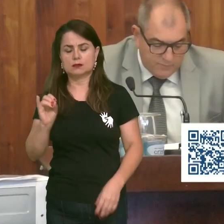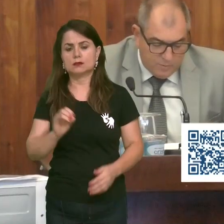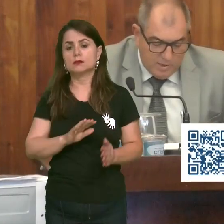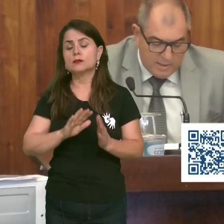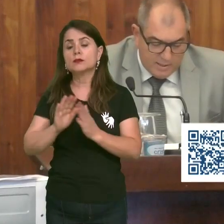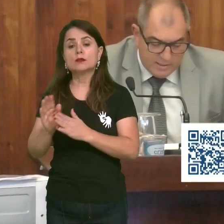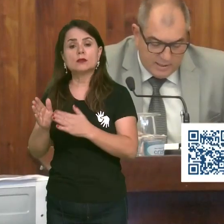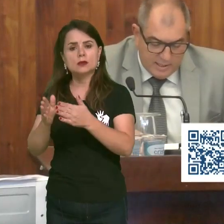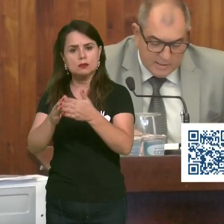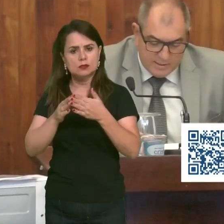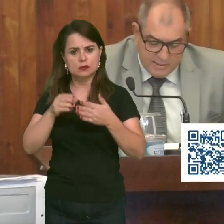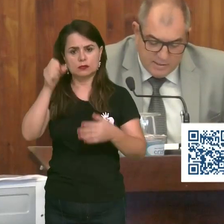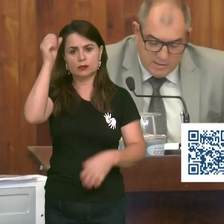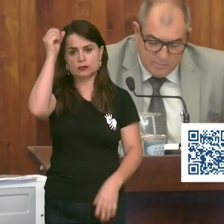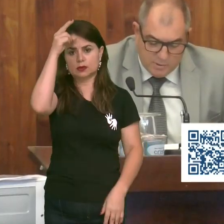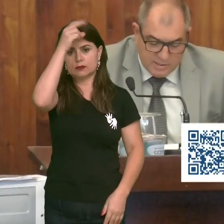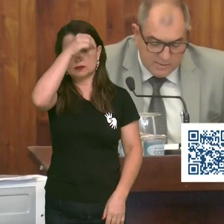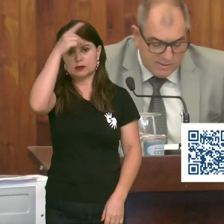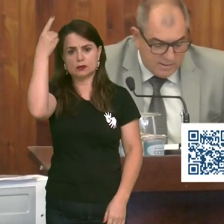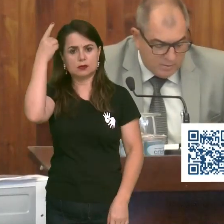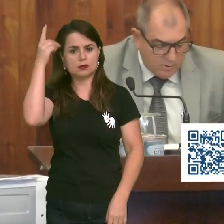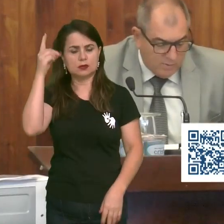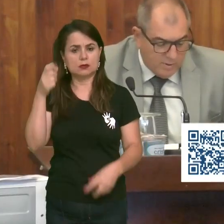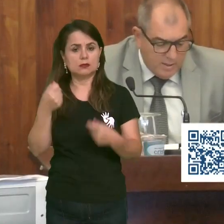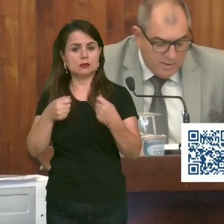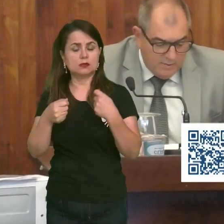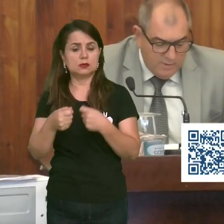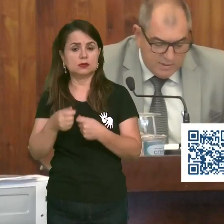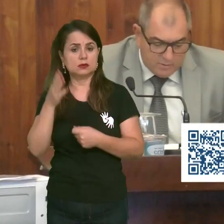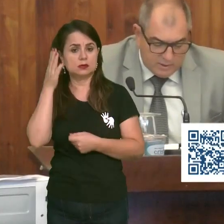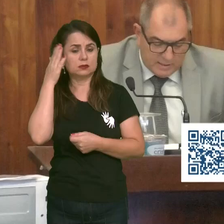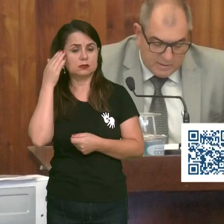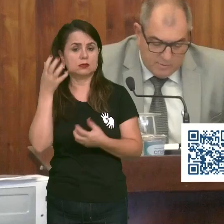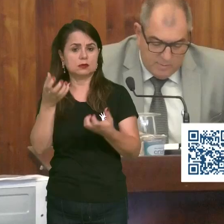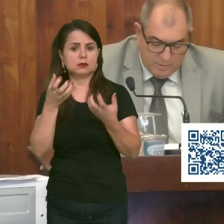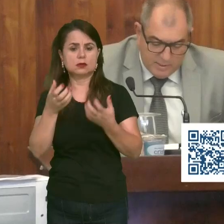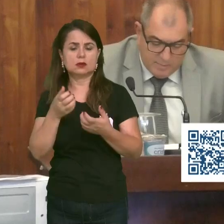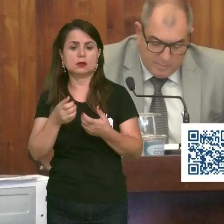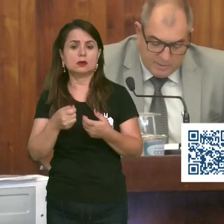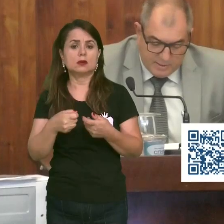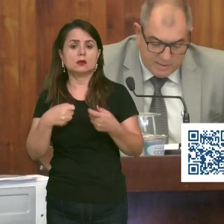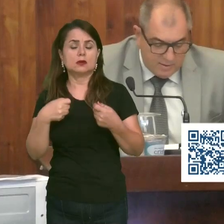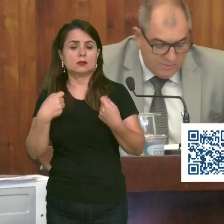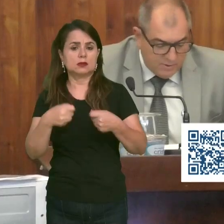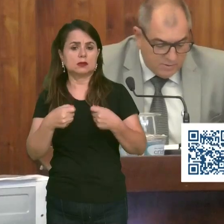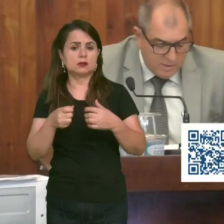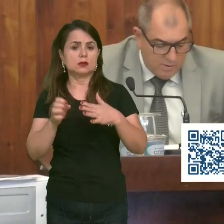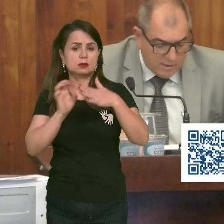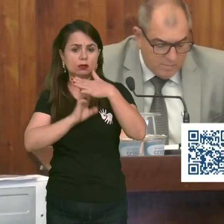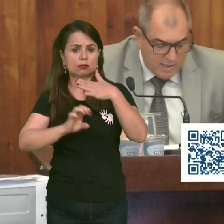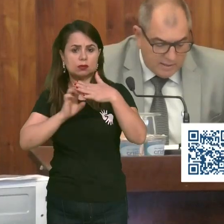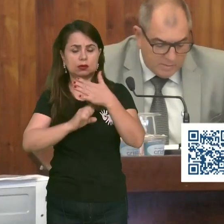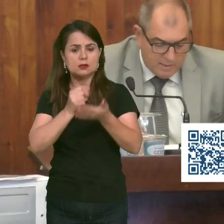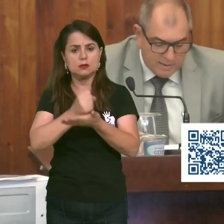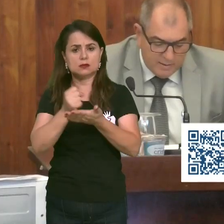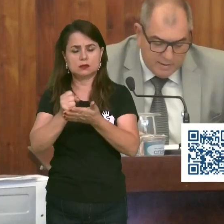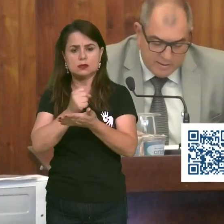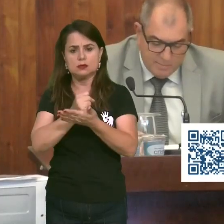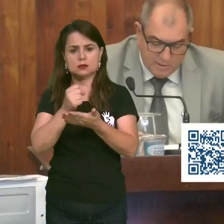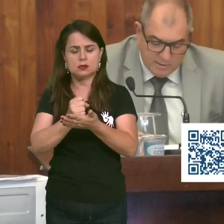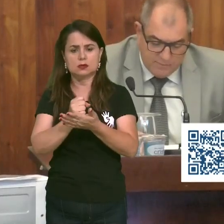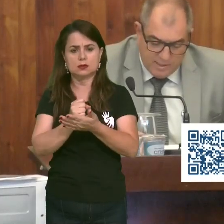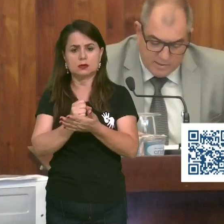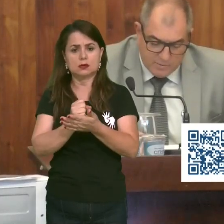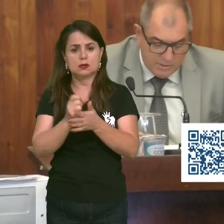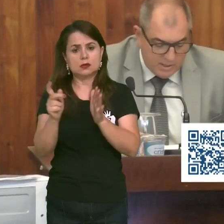competente informar a essa casa se existe em processo excitatório que Visa contratação de empresa para prestar serviços de horas máquinas para atender